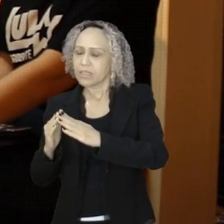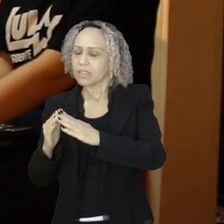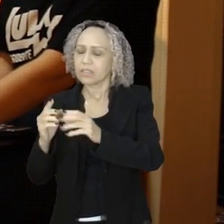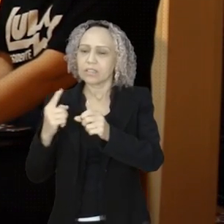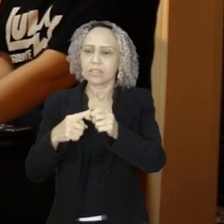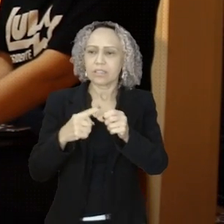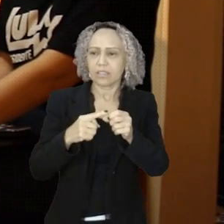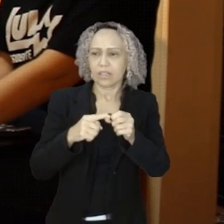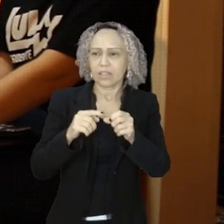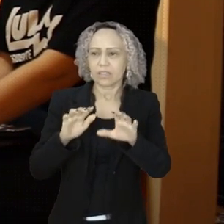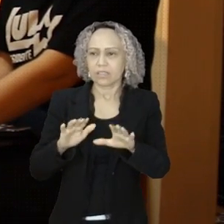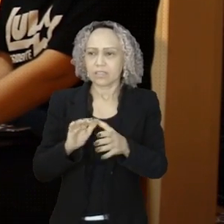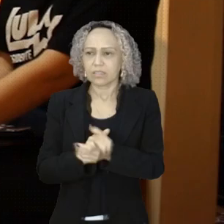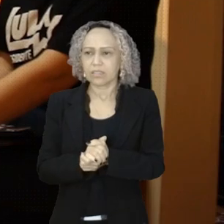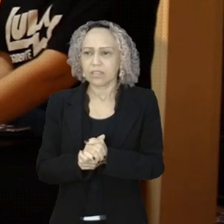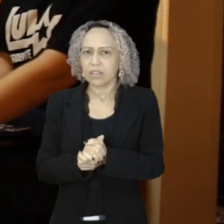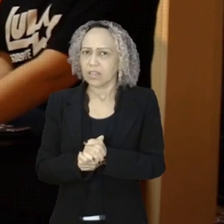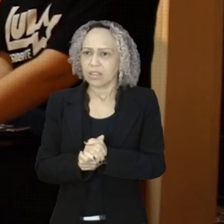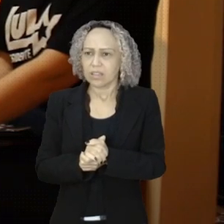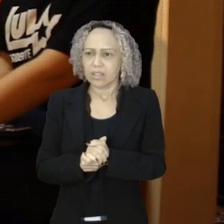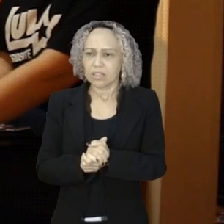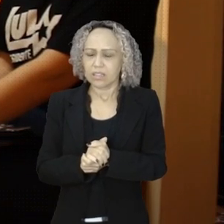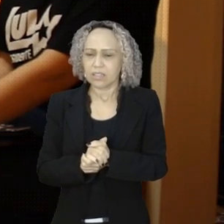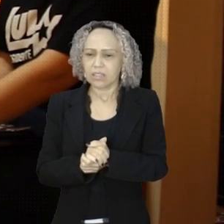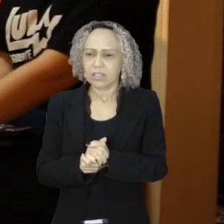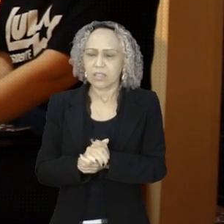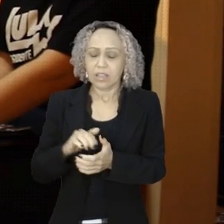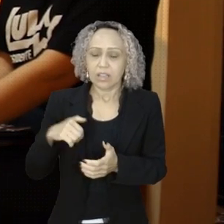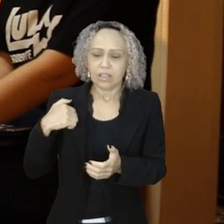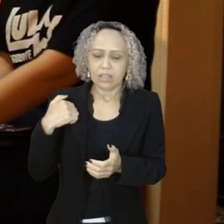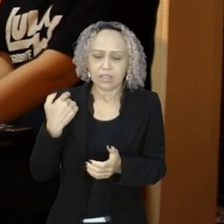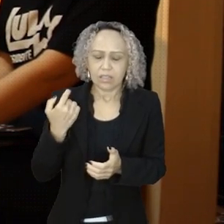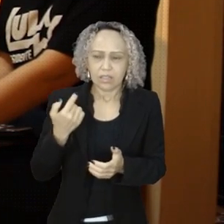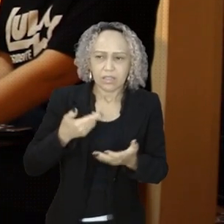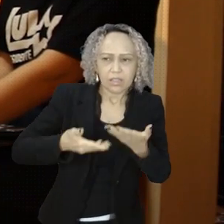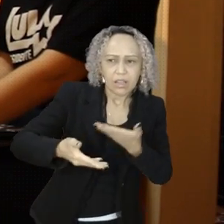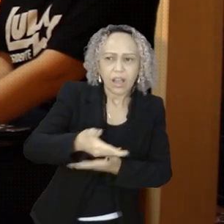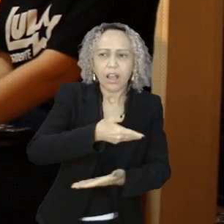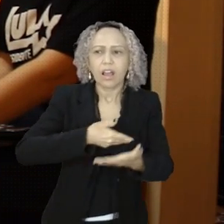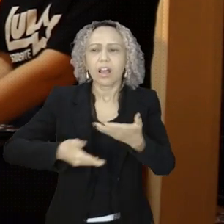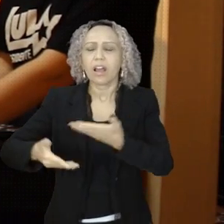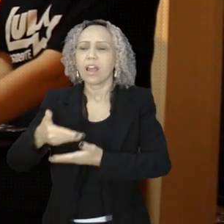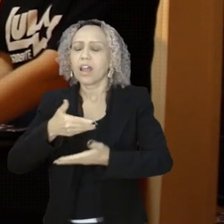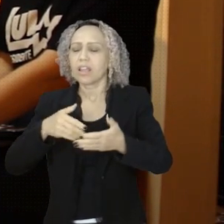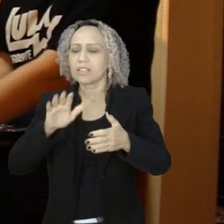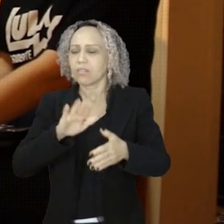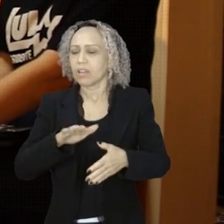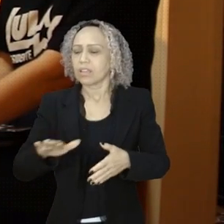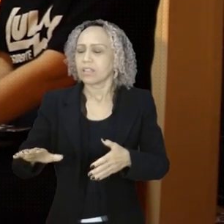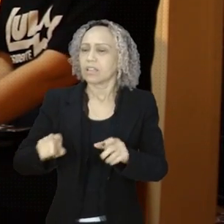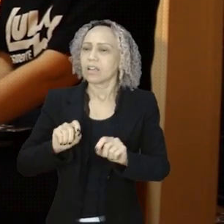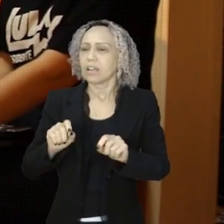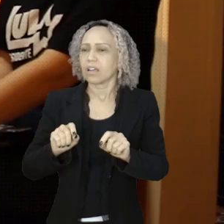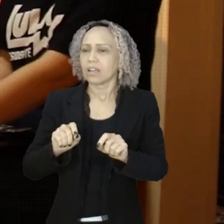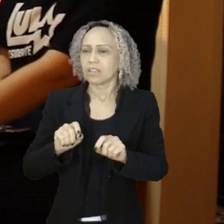era não no centro. A relação dos guris,